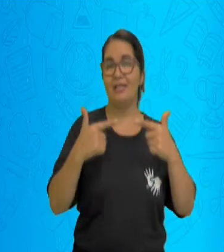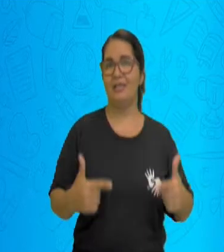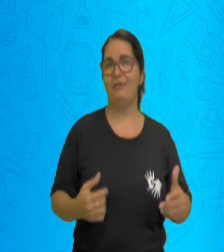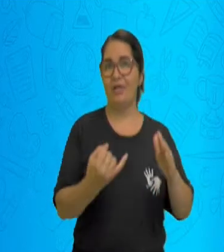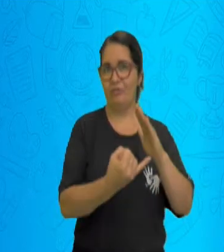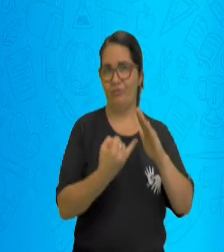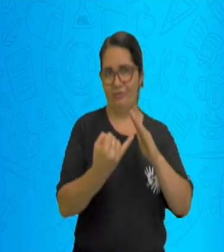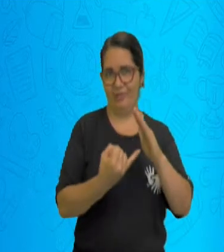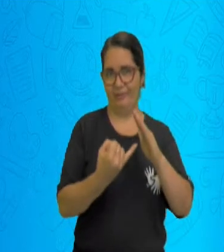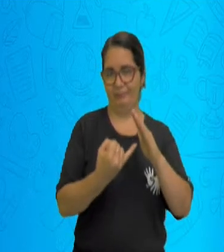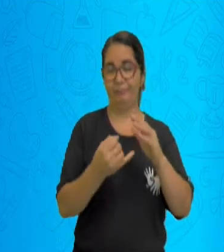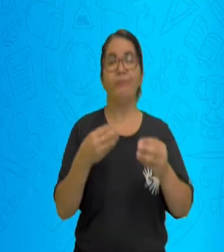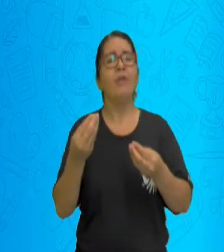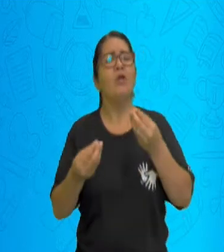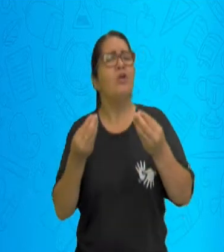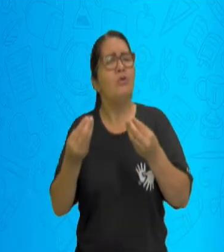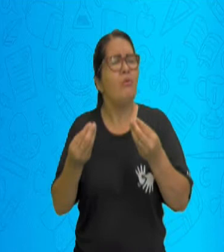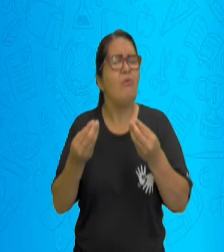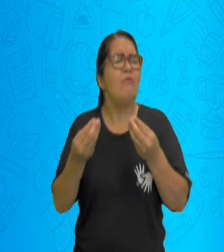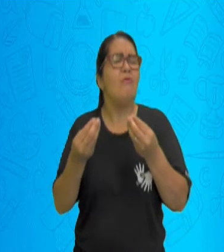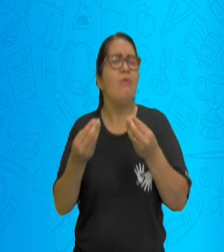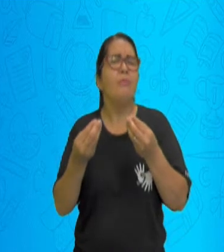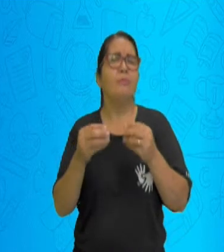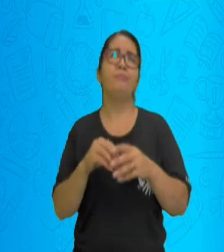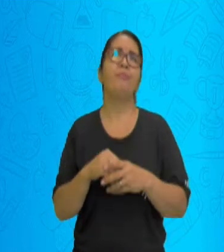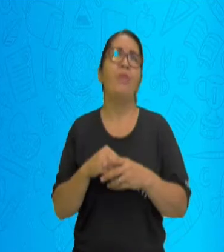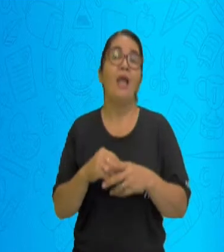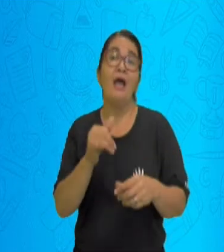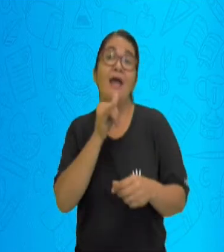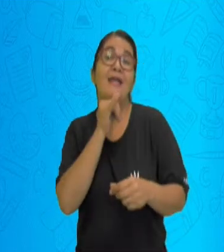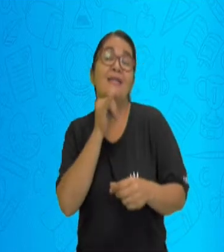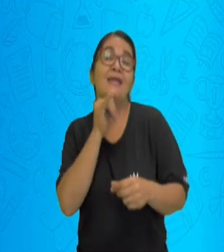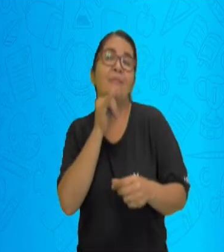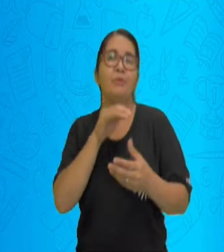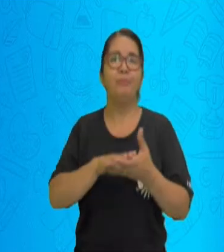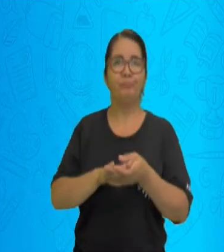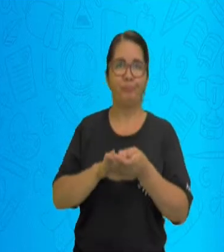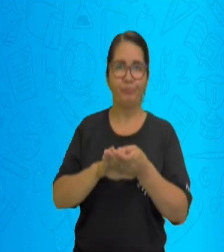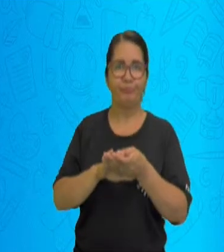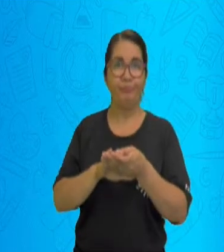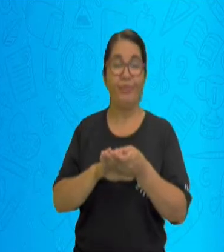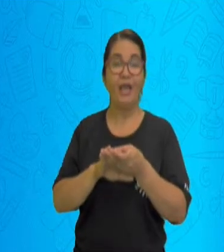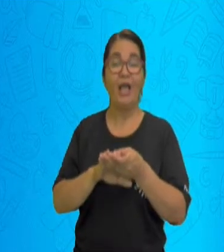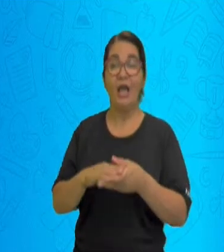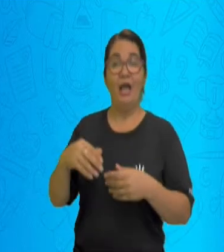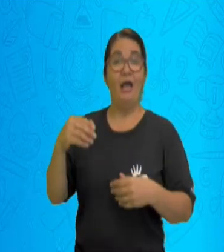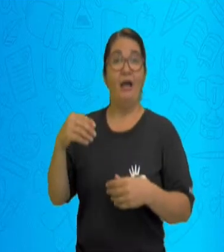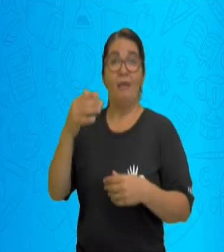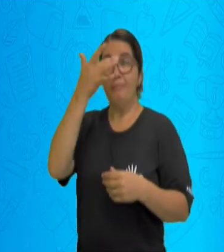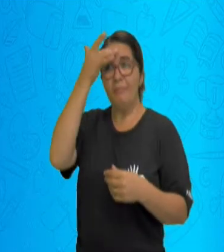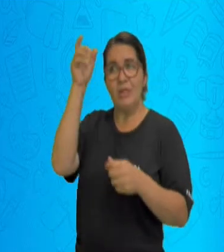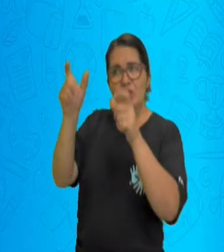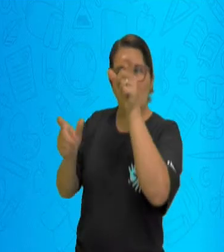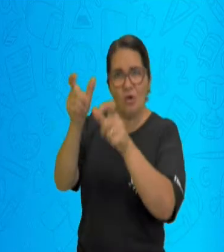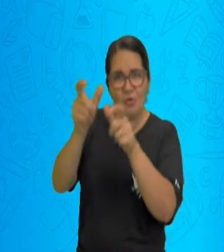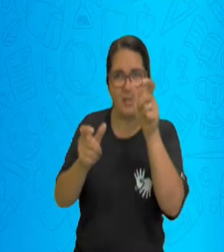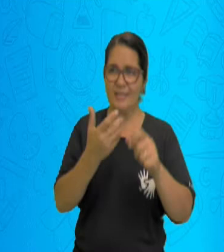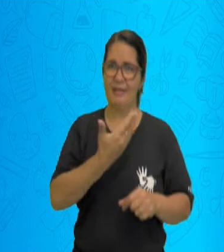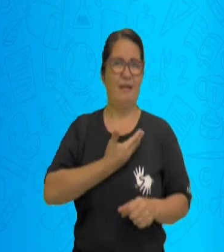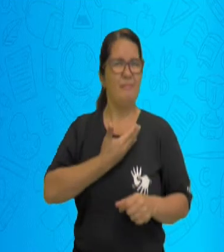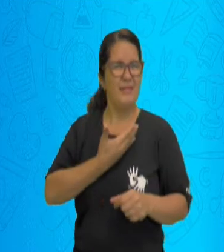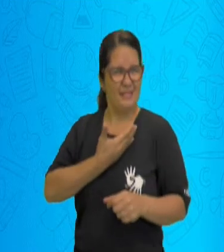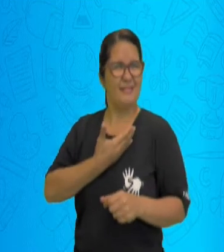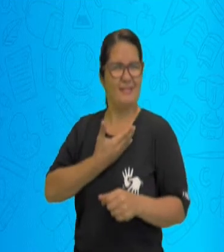ela é aplicada quando os interlocutores são amigos, são próximos, familiares. E é